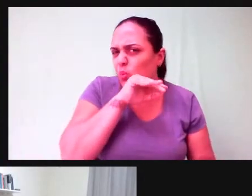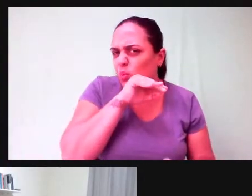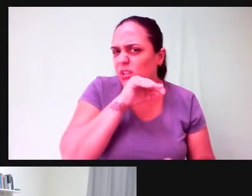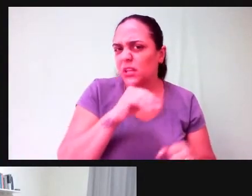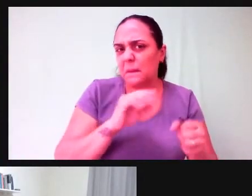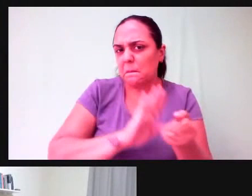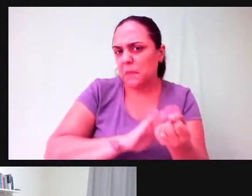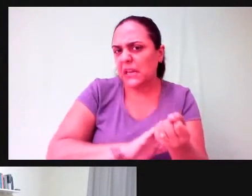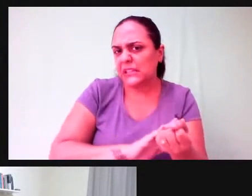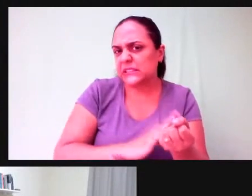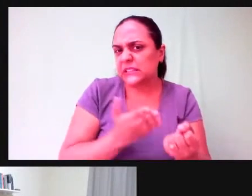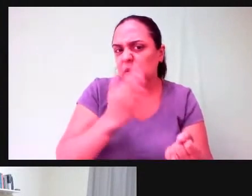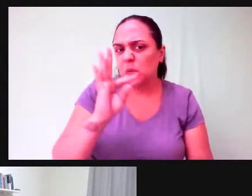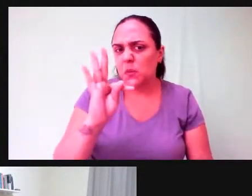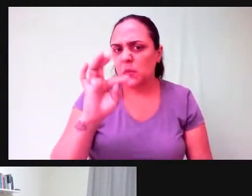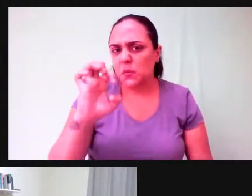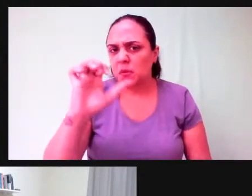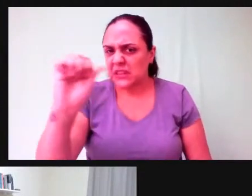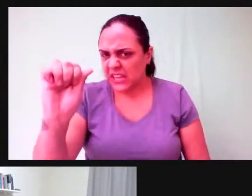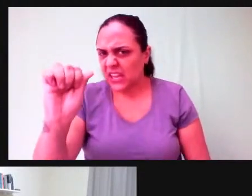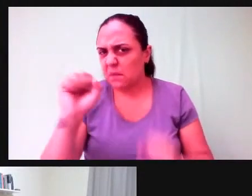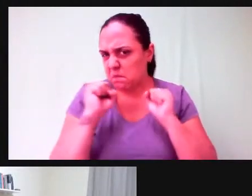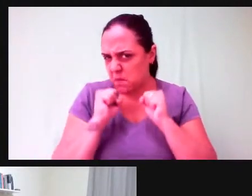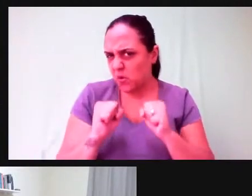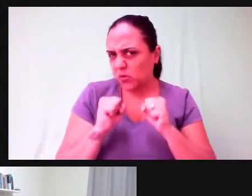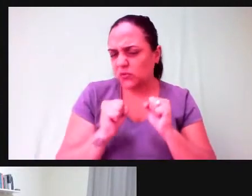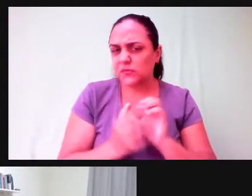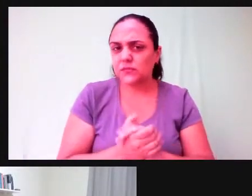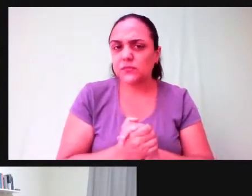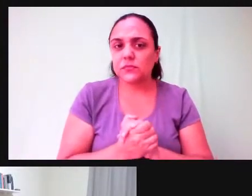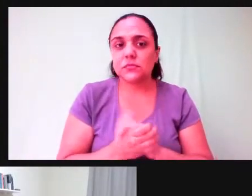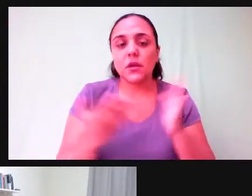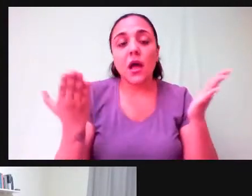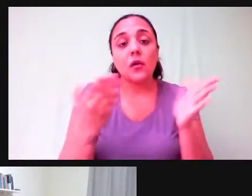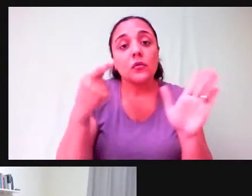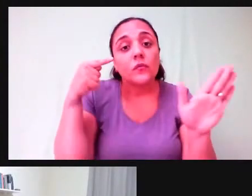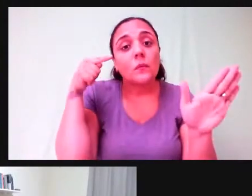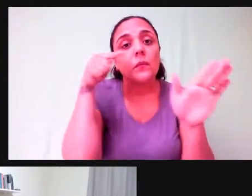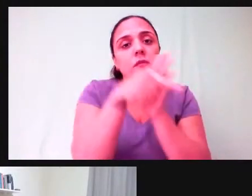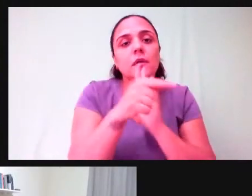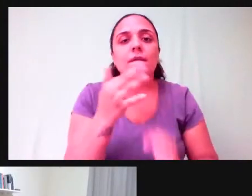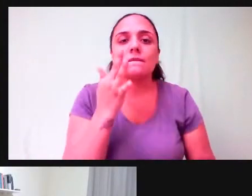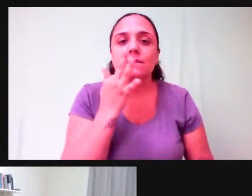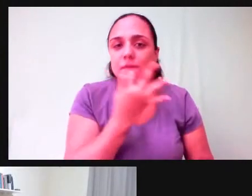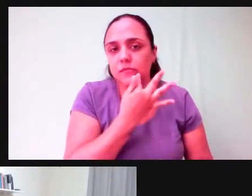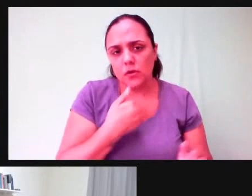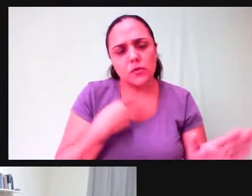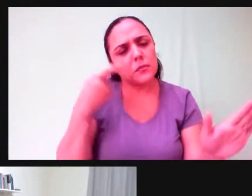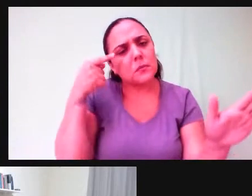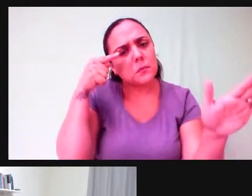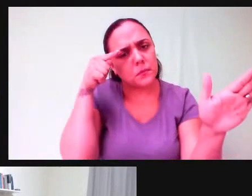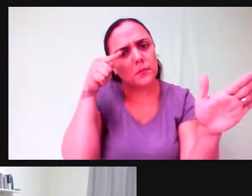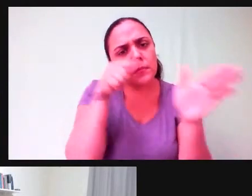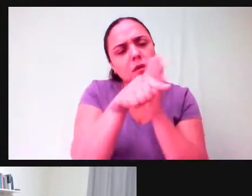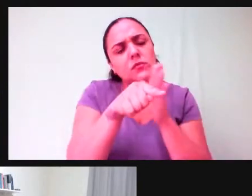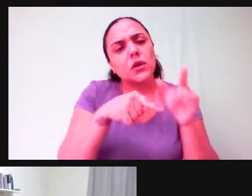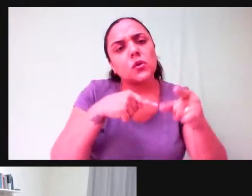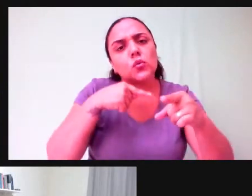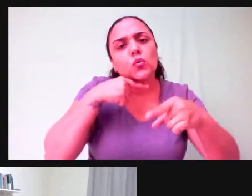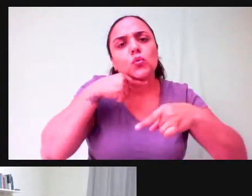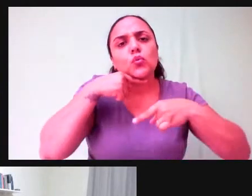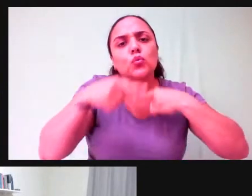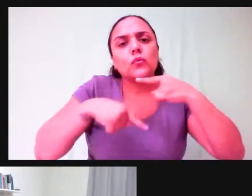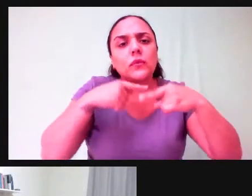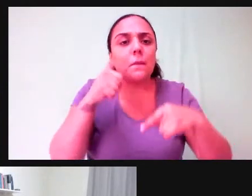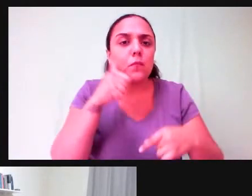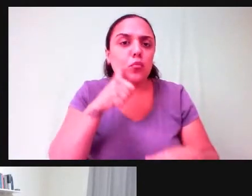do TEA? E aí eu gostaria de aproveitar essa questão e colocar uma outra dúvida que às vezes surge para algumas